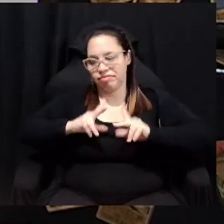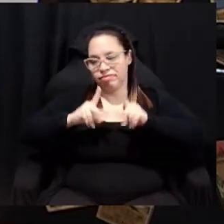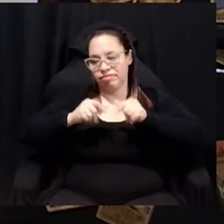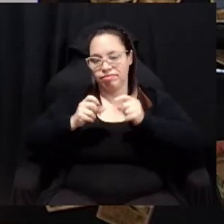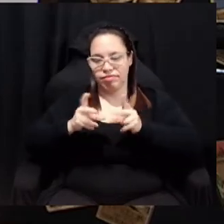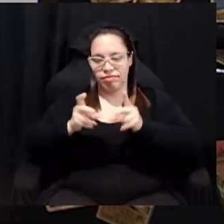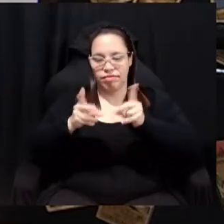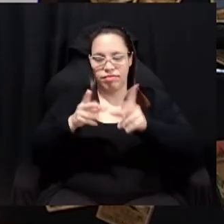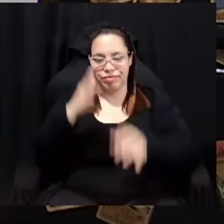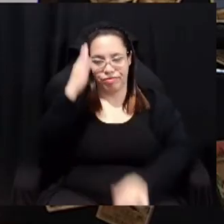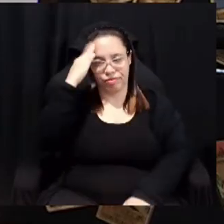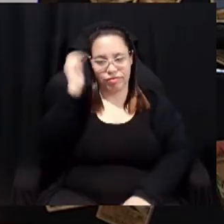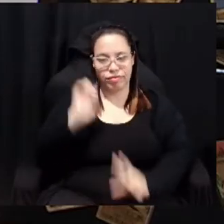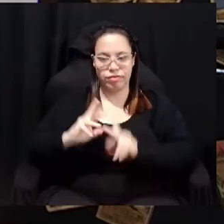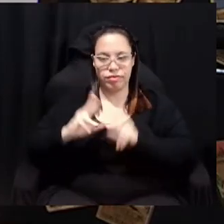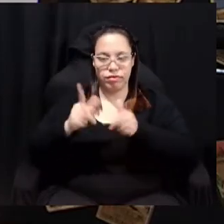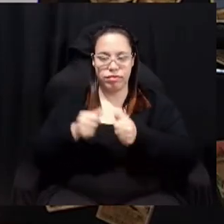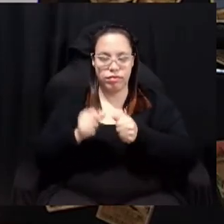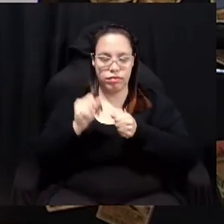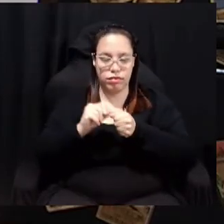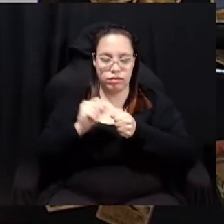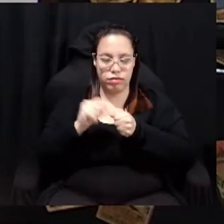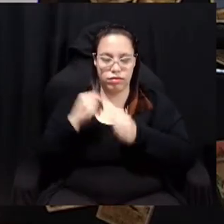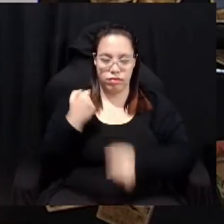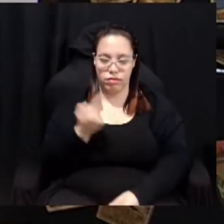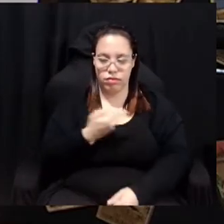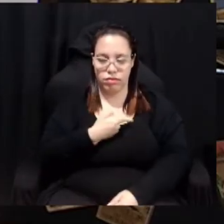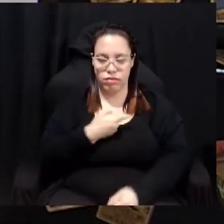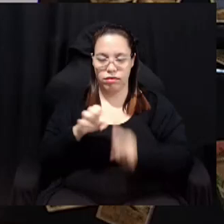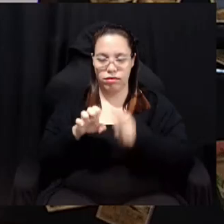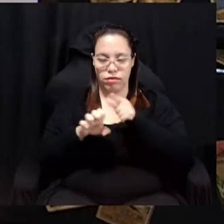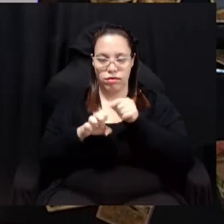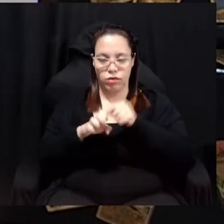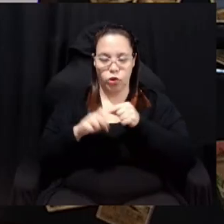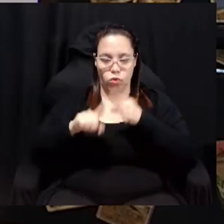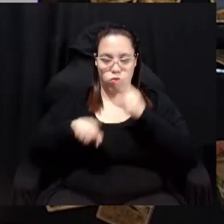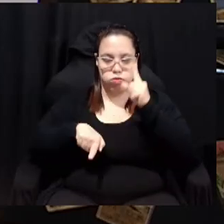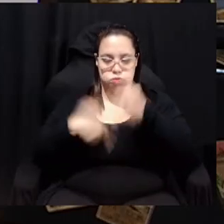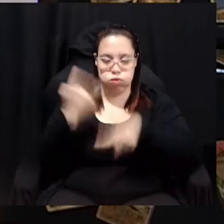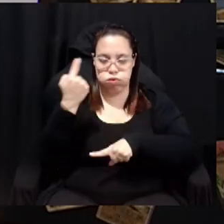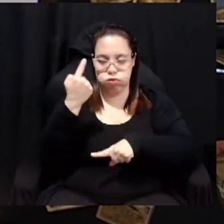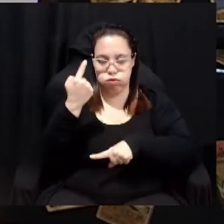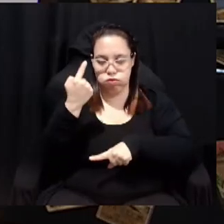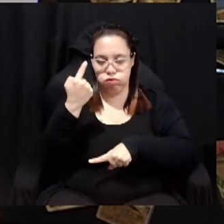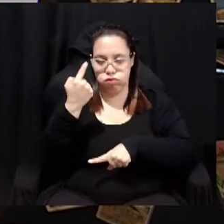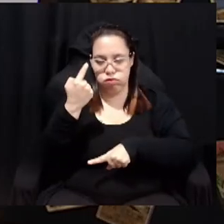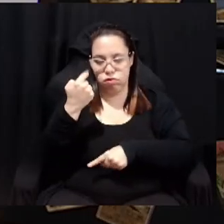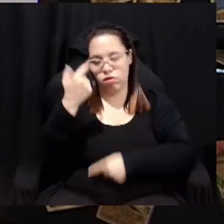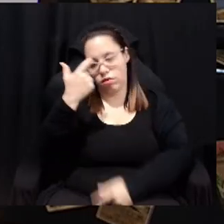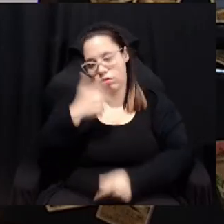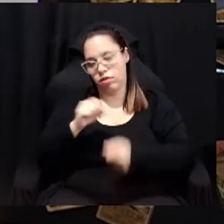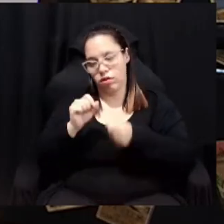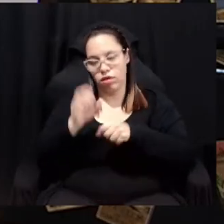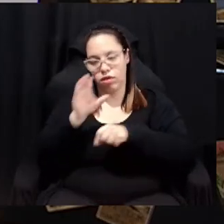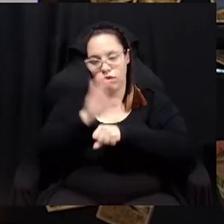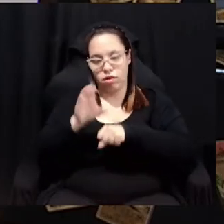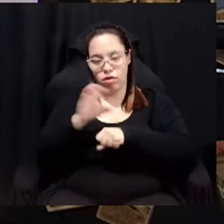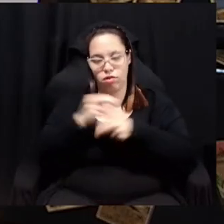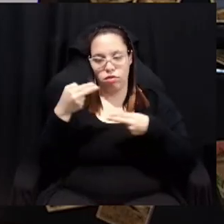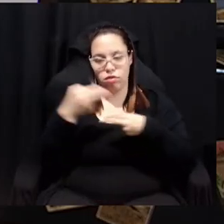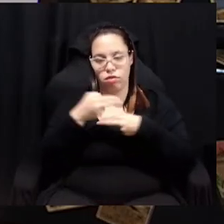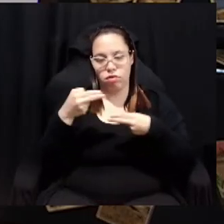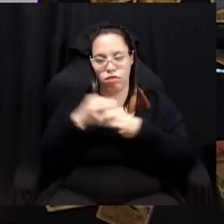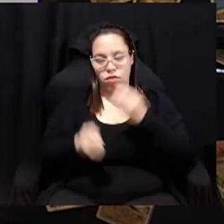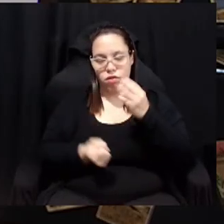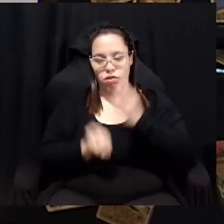um pouco de tudo para fazer o nosso empreendimento alavancar. E aí eu mesma fiz o curso do Sebrae, criei o meu